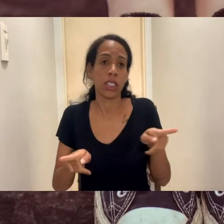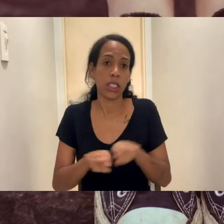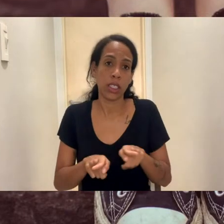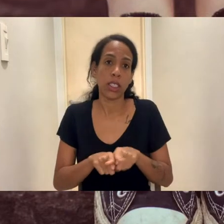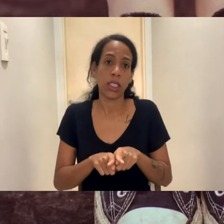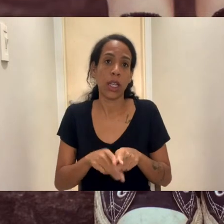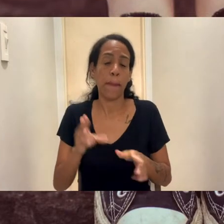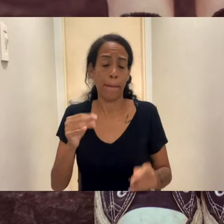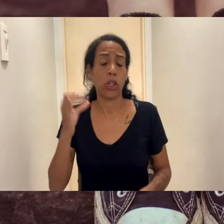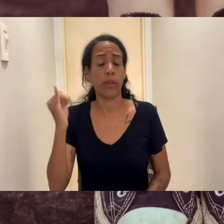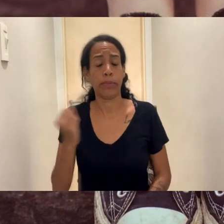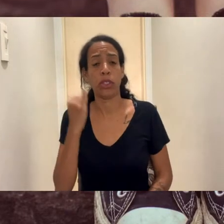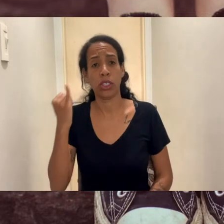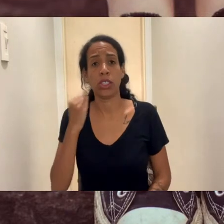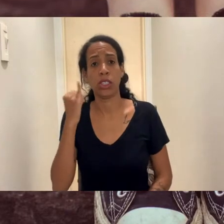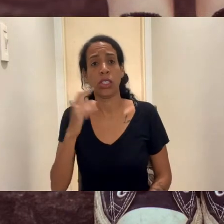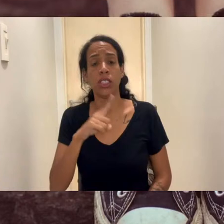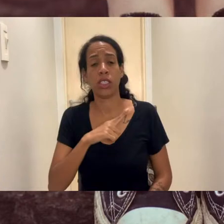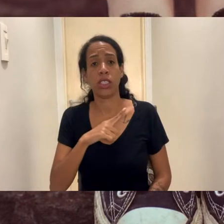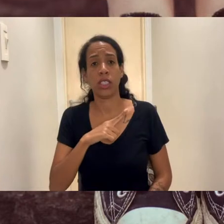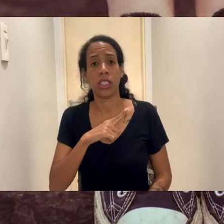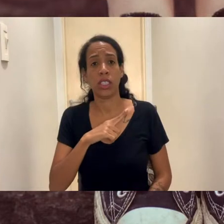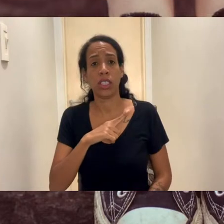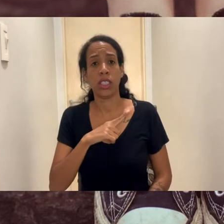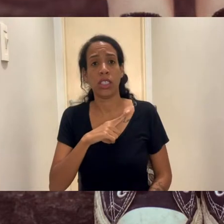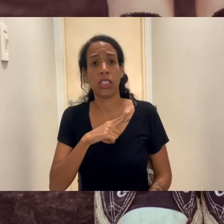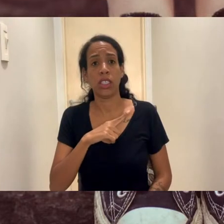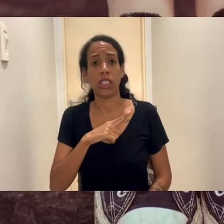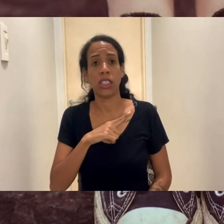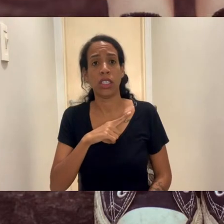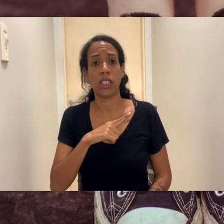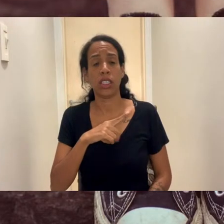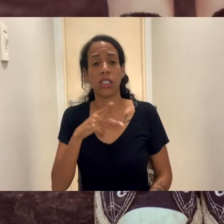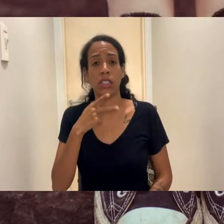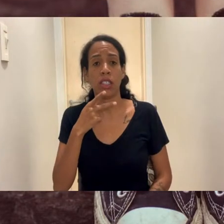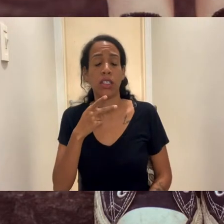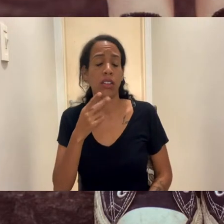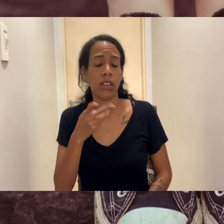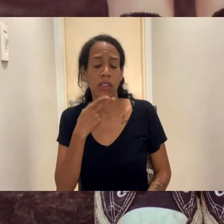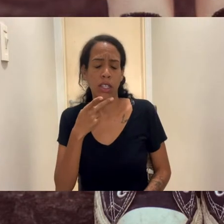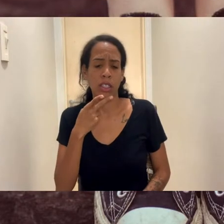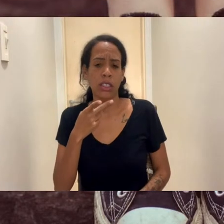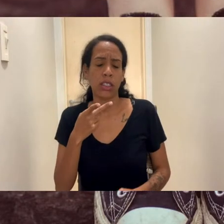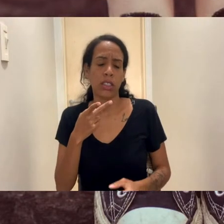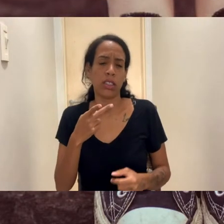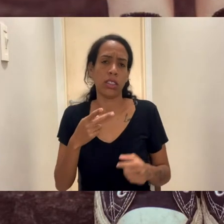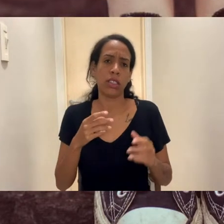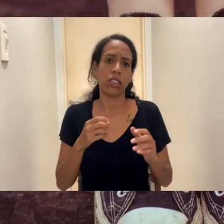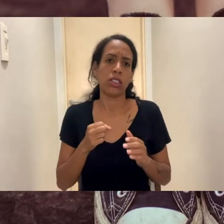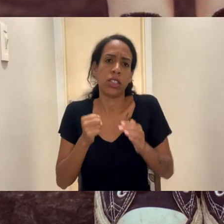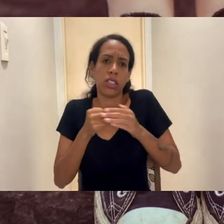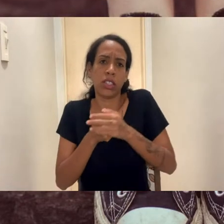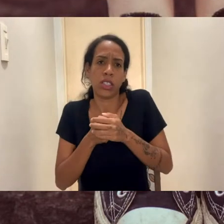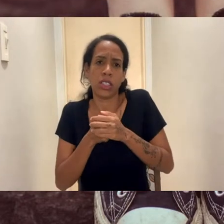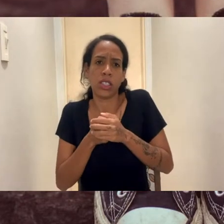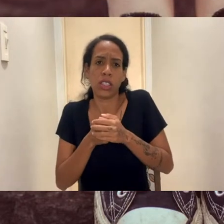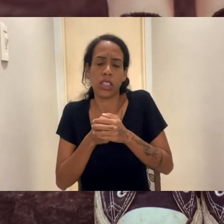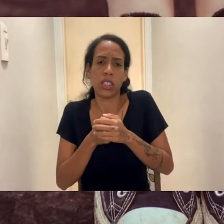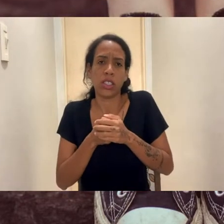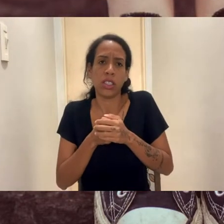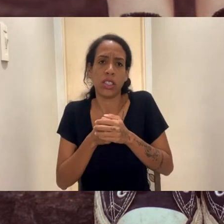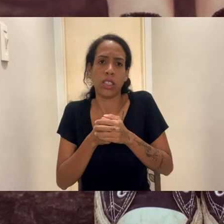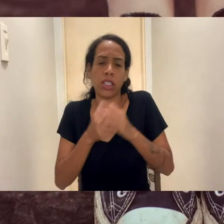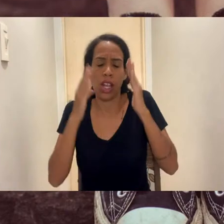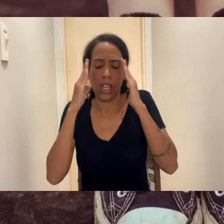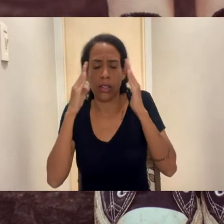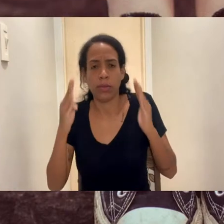muito importante que a gente tenha uma resolução como essa, que nos respalda, né? E mais do que nos respalda, nos referencia,